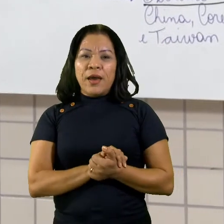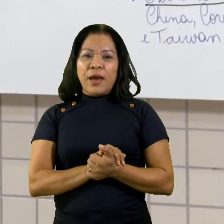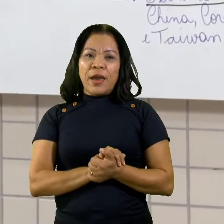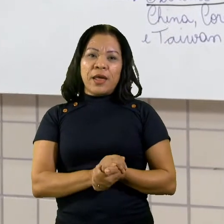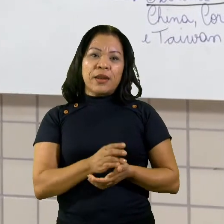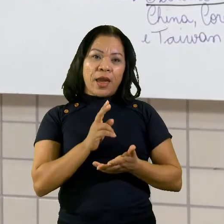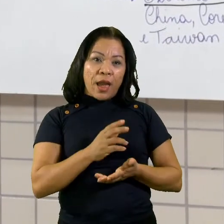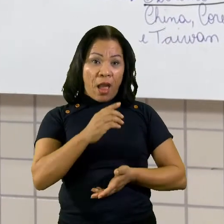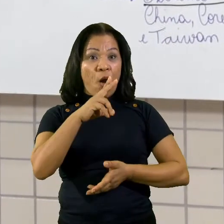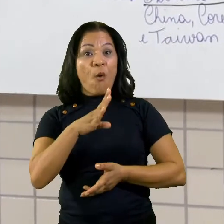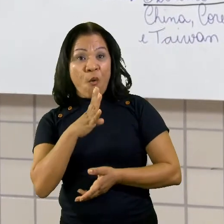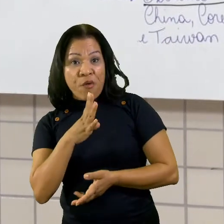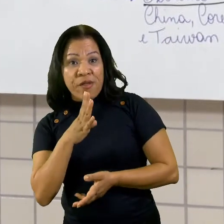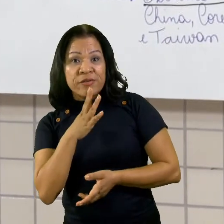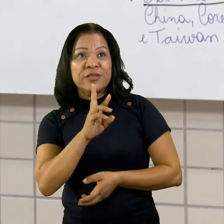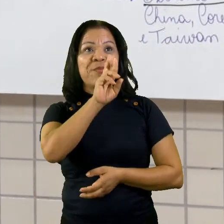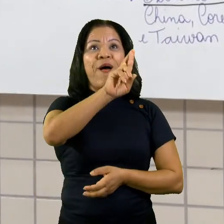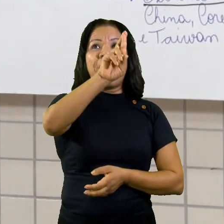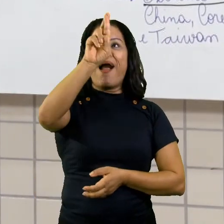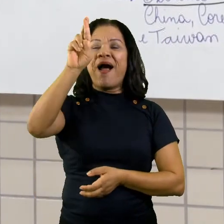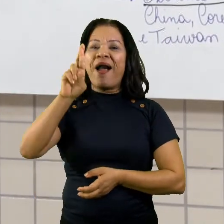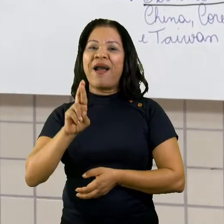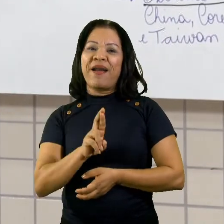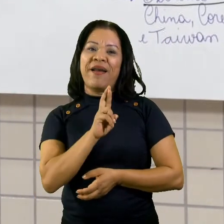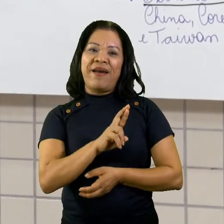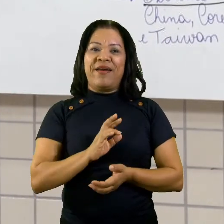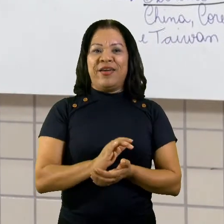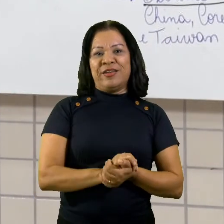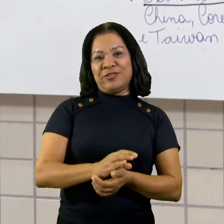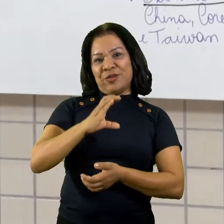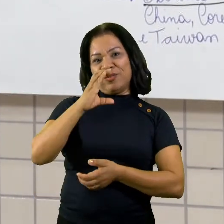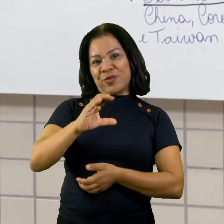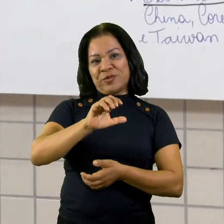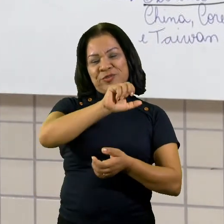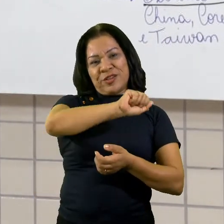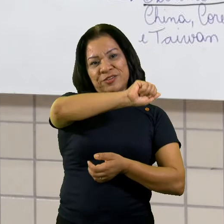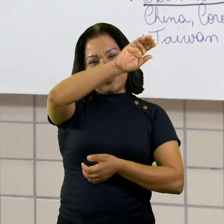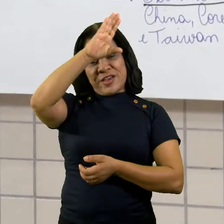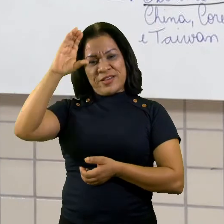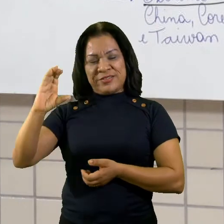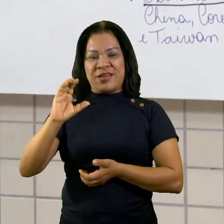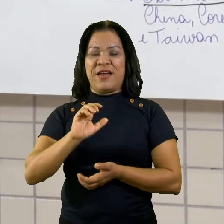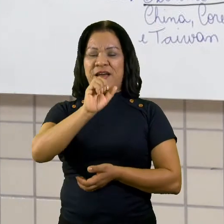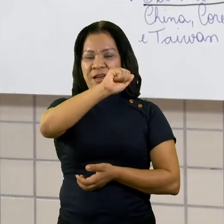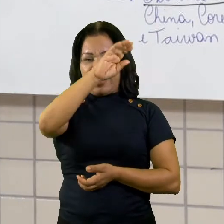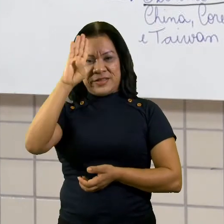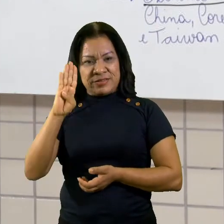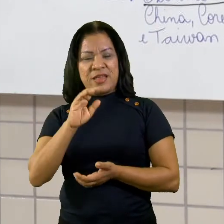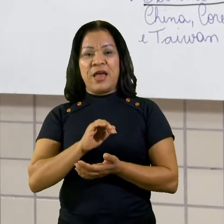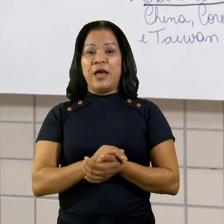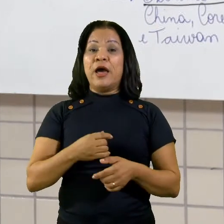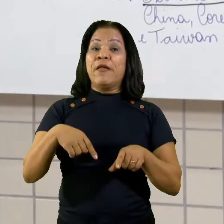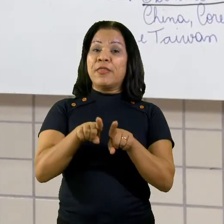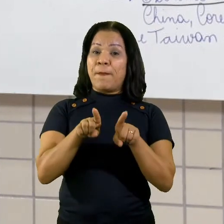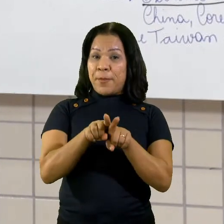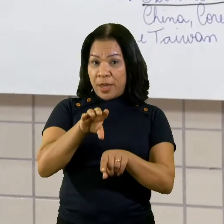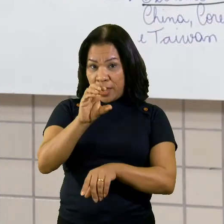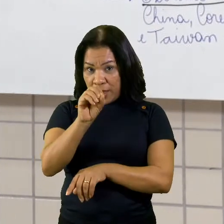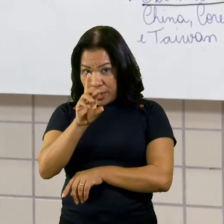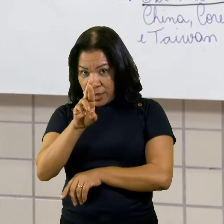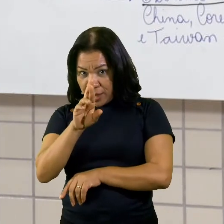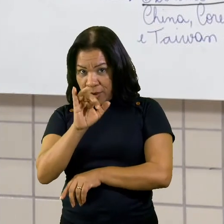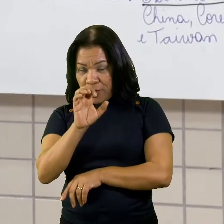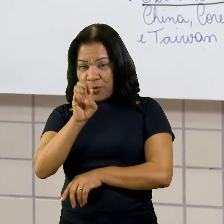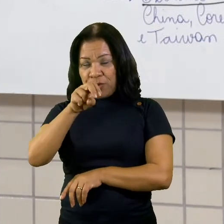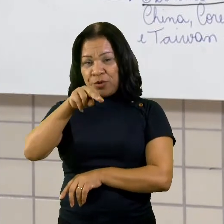do continente asiático. E nós falamos sobre o Oriente Médio, sobre o Sudeste